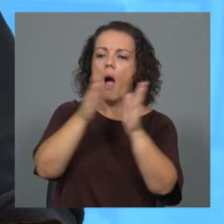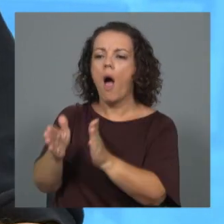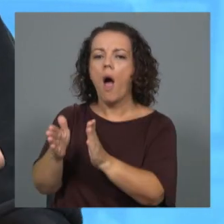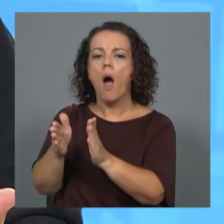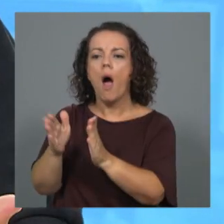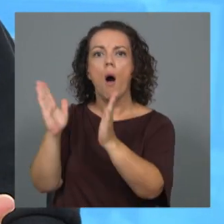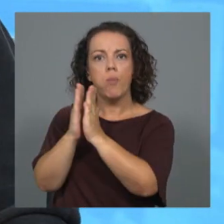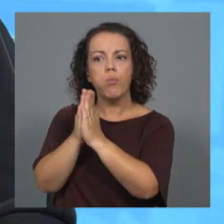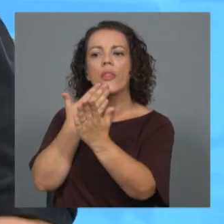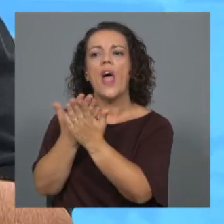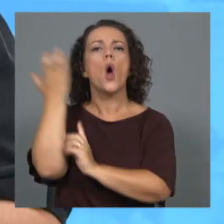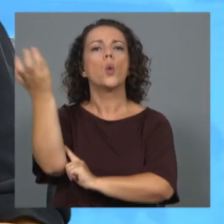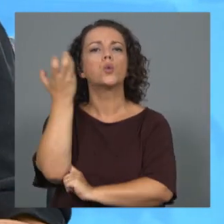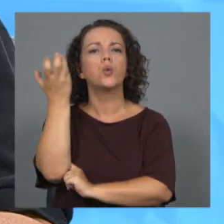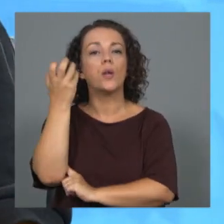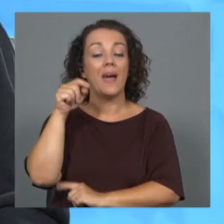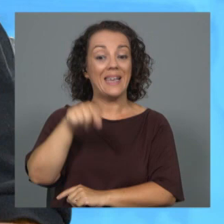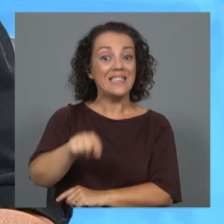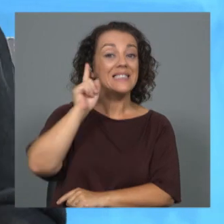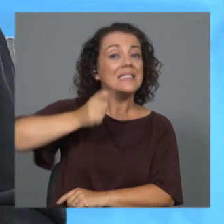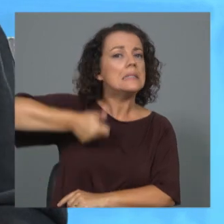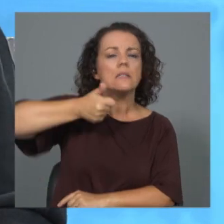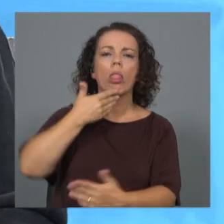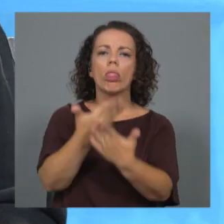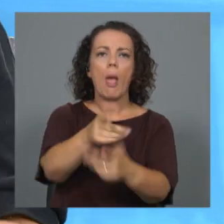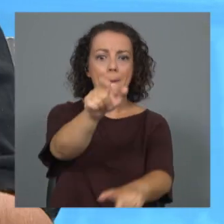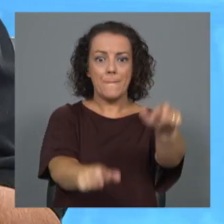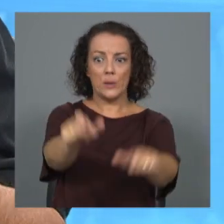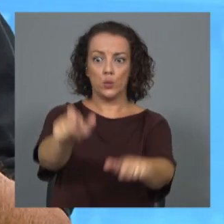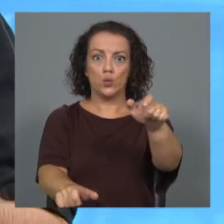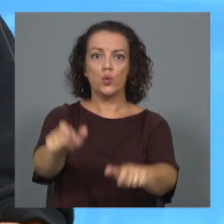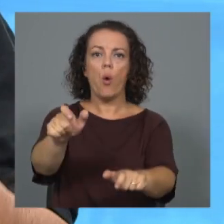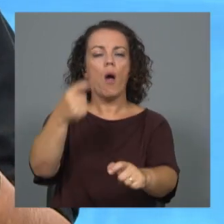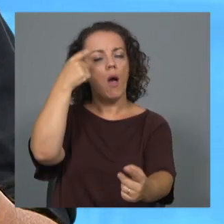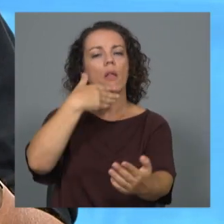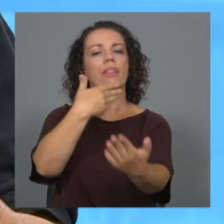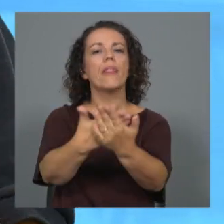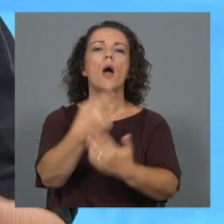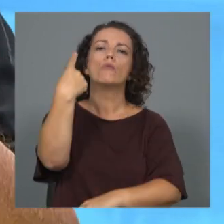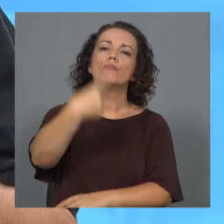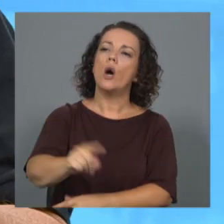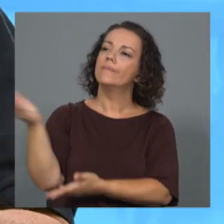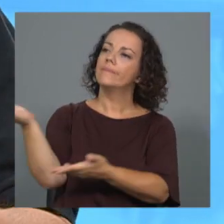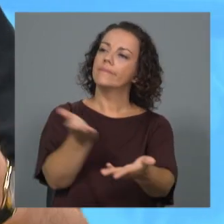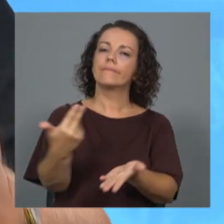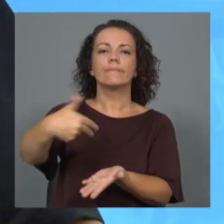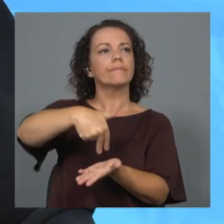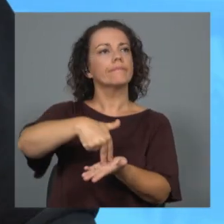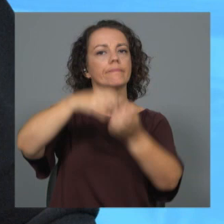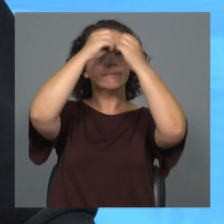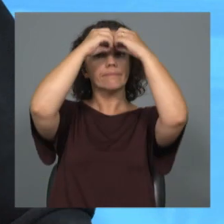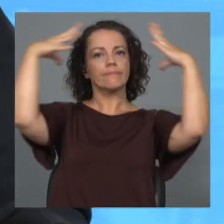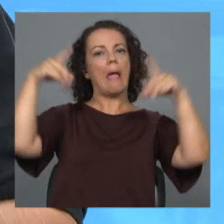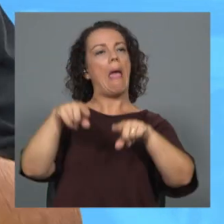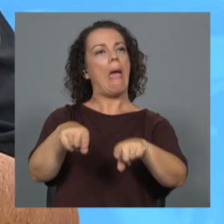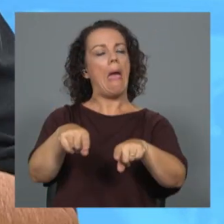oferecer aos estudantes uma concepção dinâmica do religioso para além das meras apresentações sociográficas ou